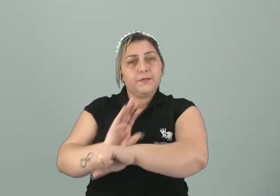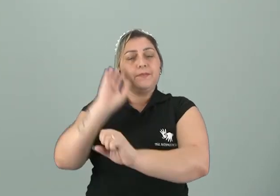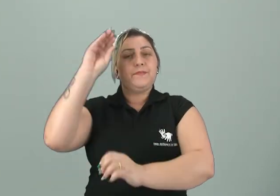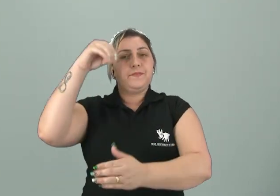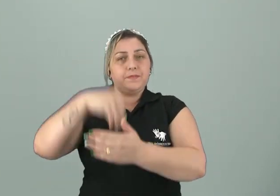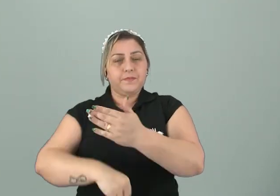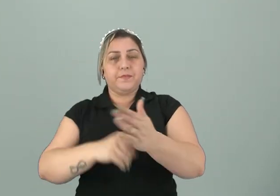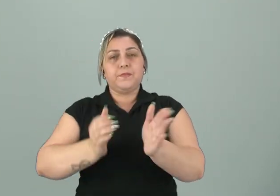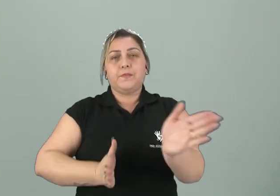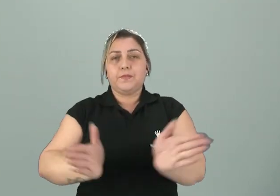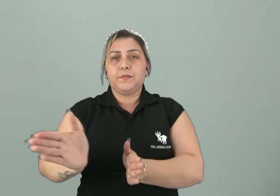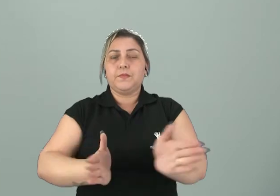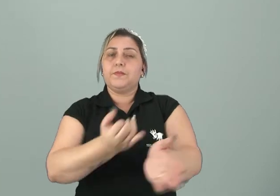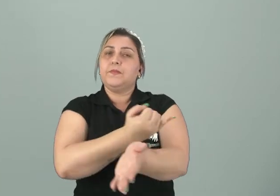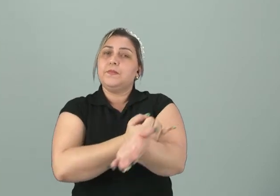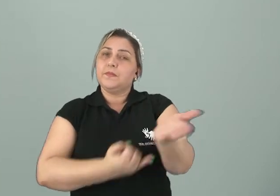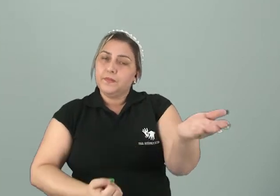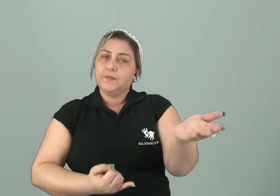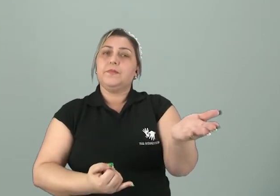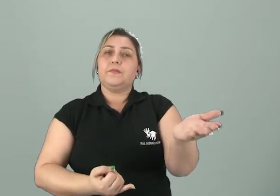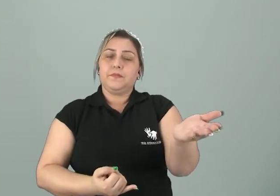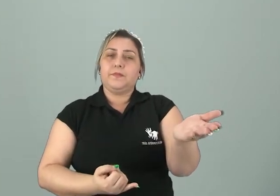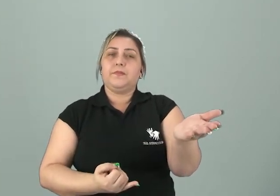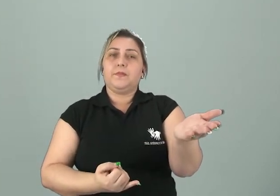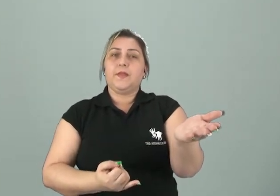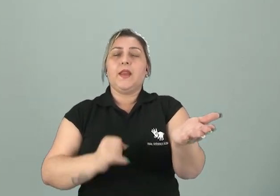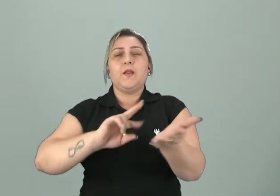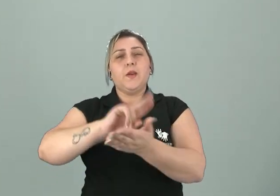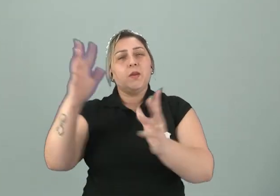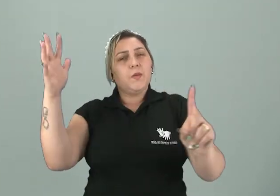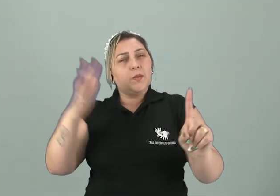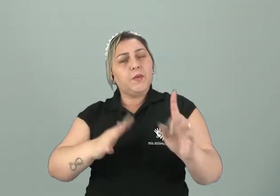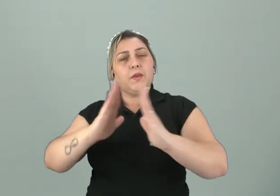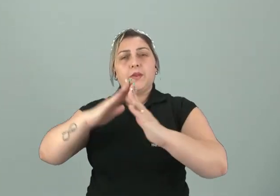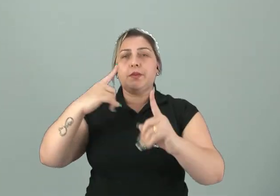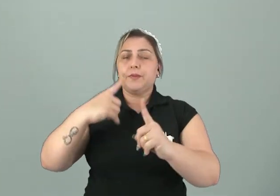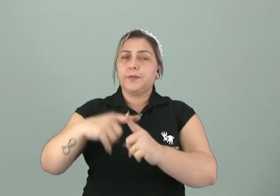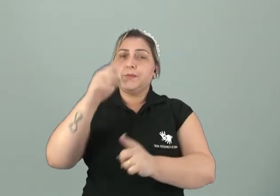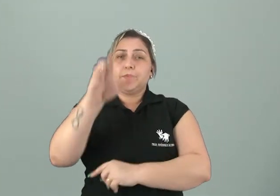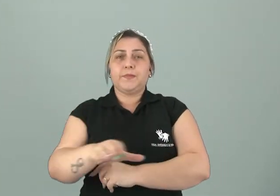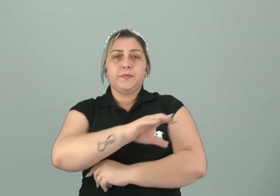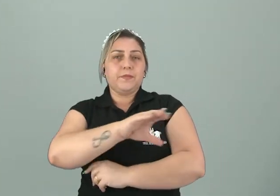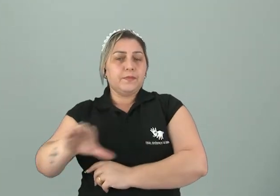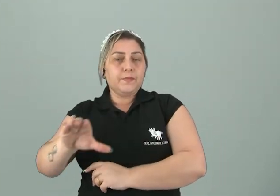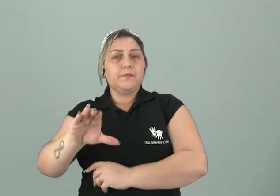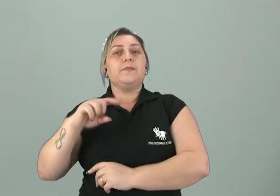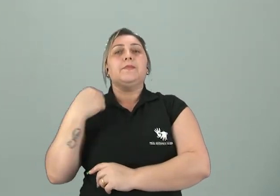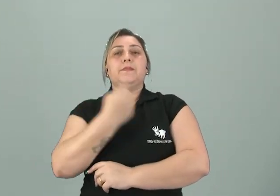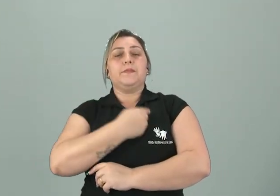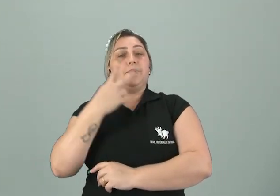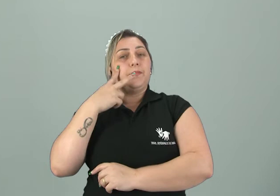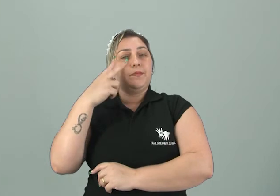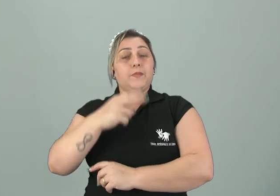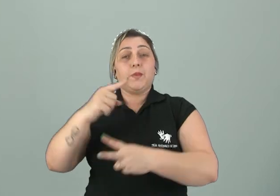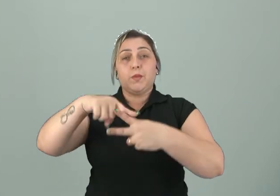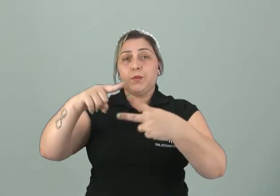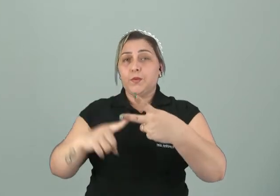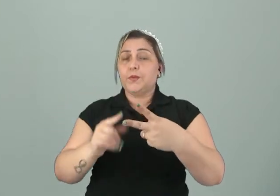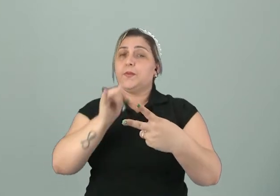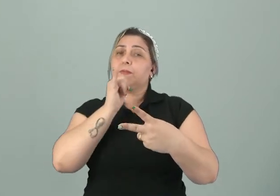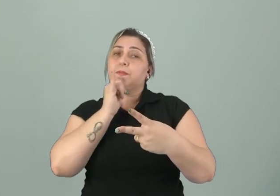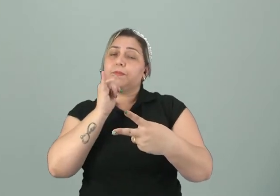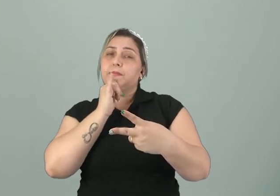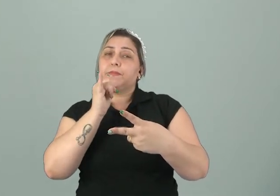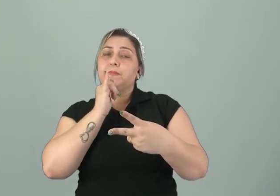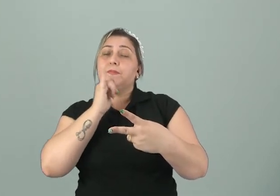do período medieval, que é um processo de muita influência da Igreja Católica, como a gente viu, os dois exemplos